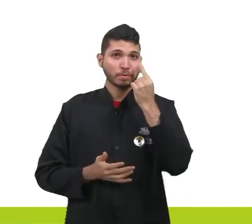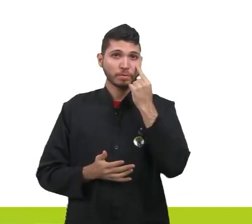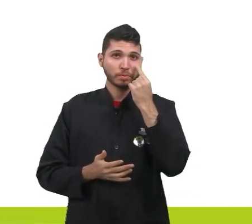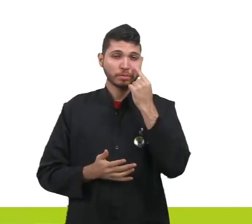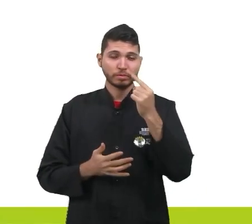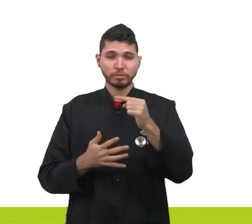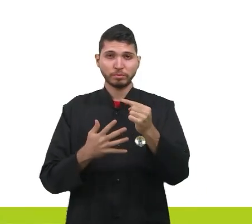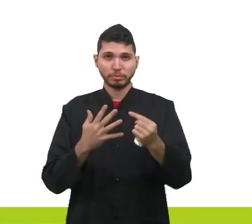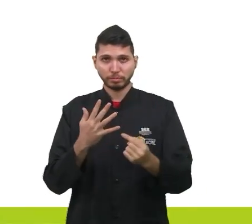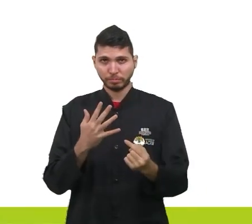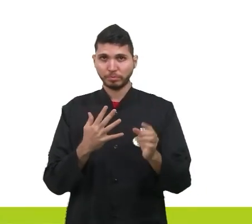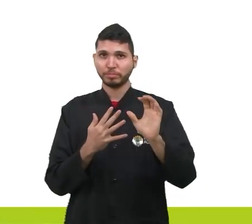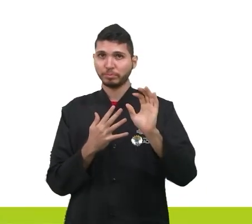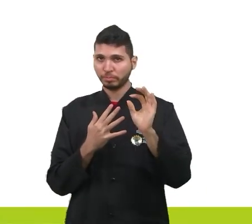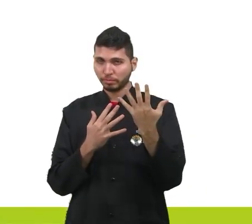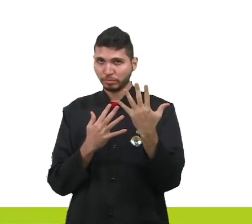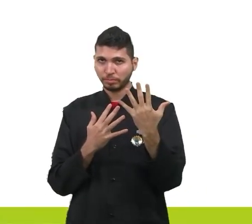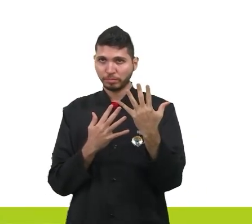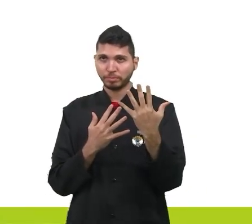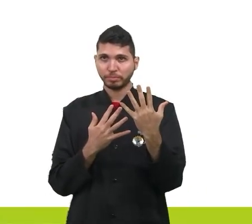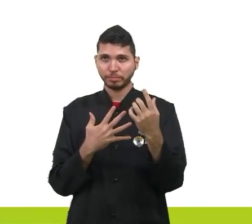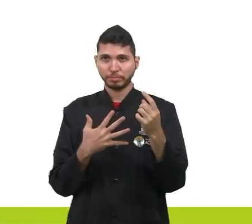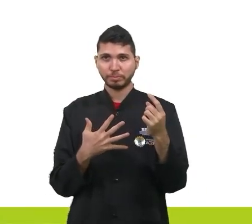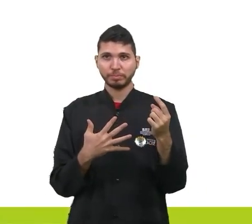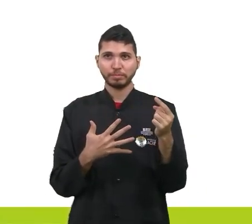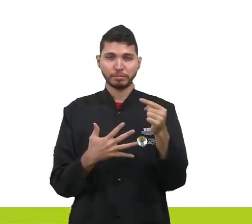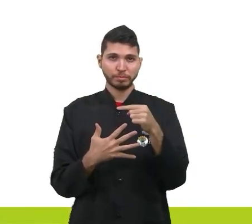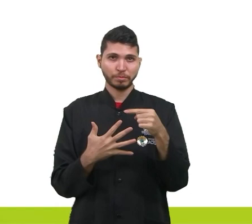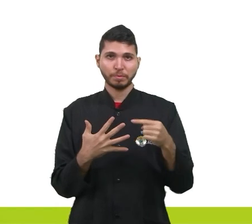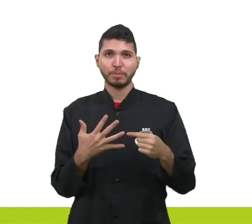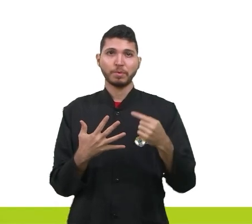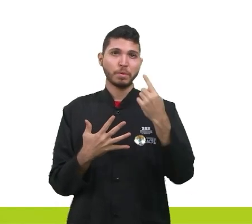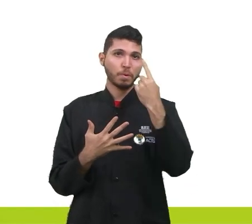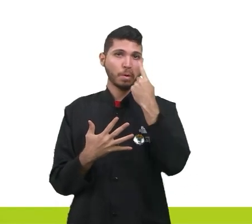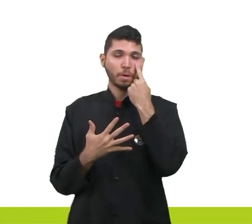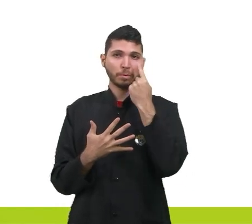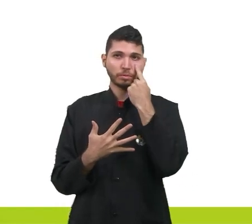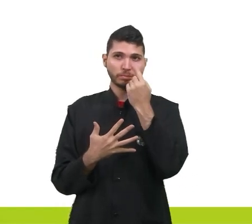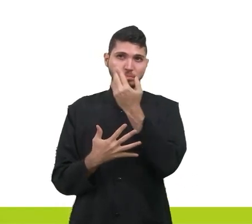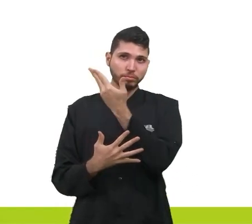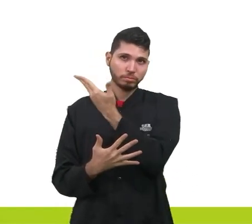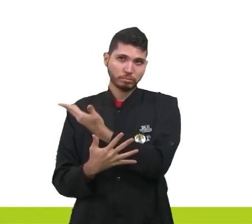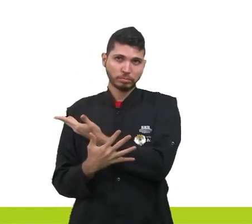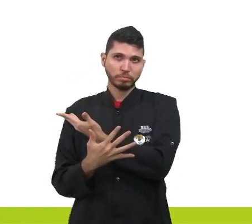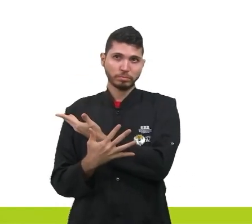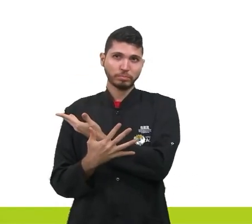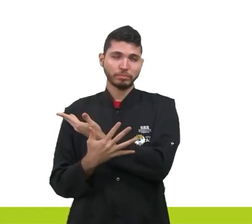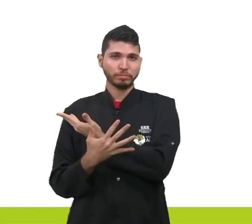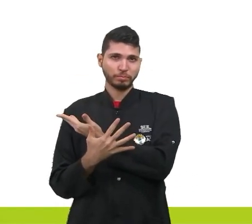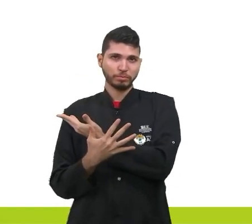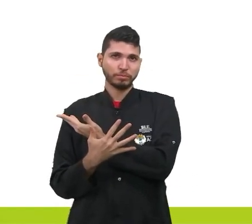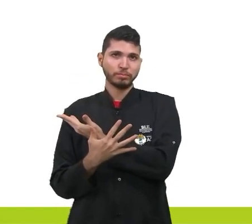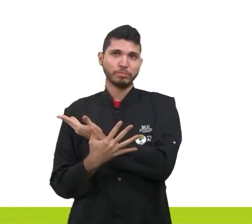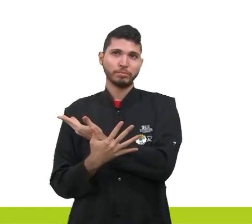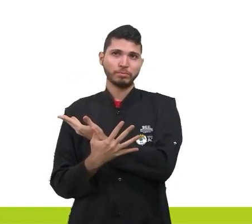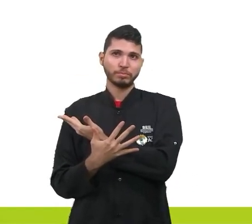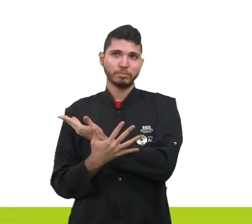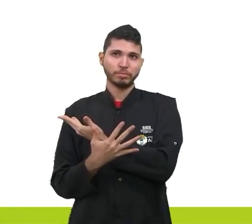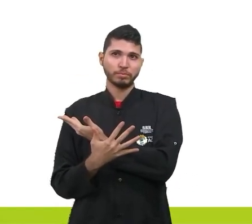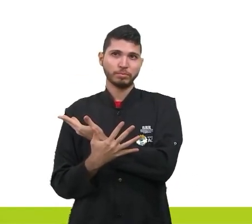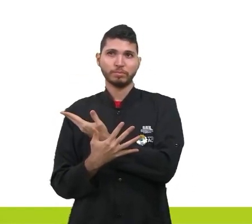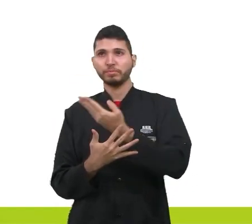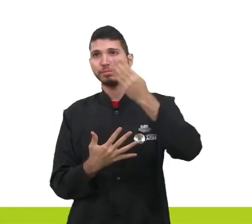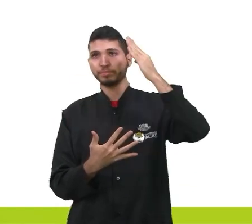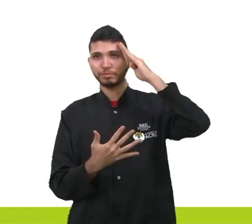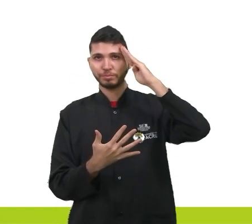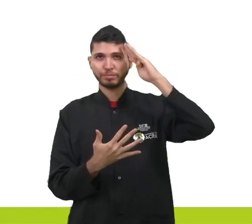Fatores climáticos, vocês vão observar aqui, ó, fatores climáticos, e os